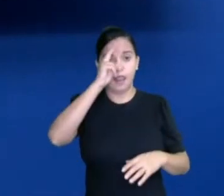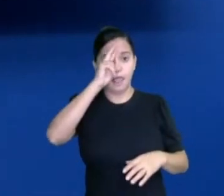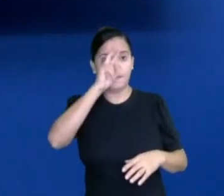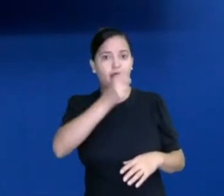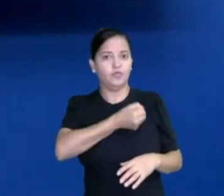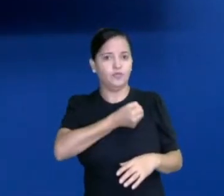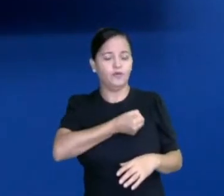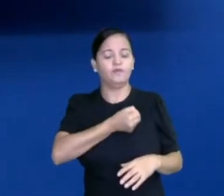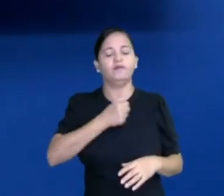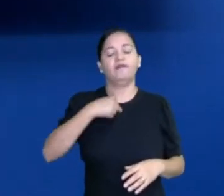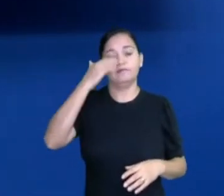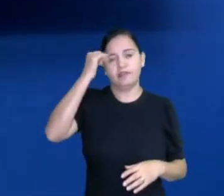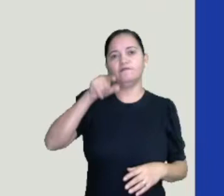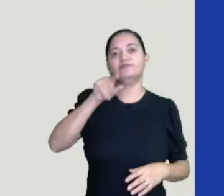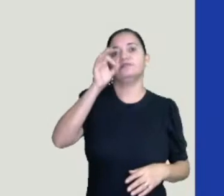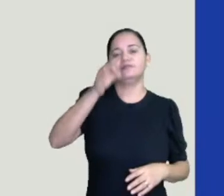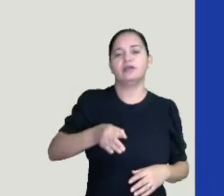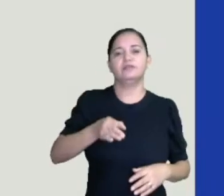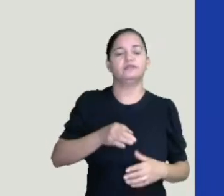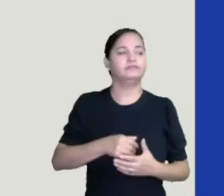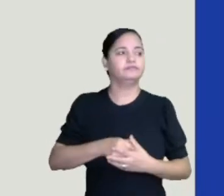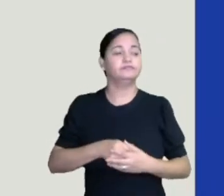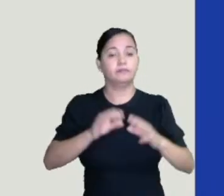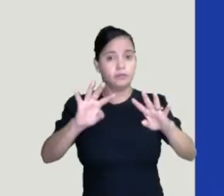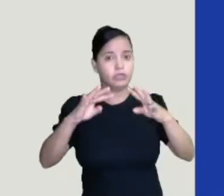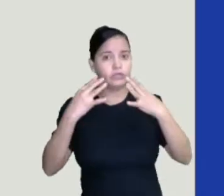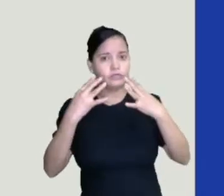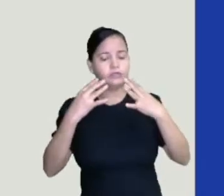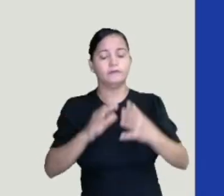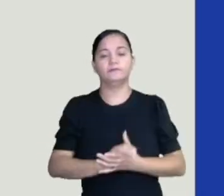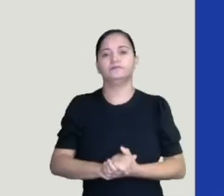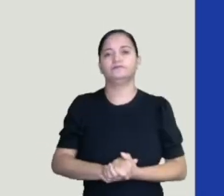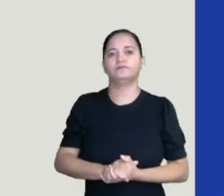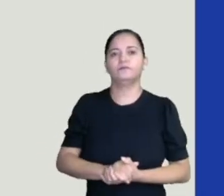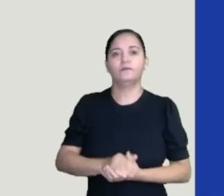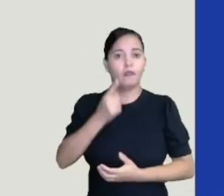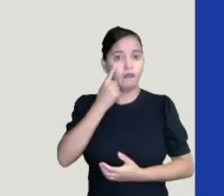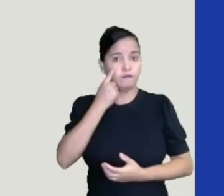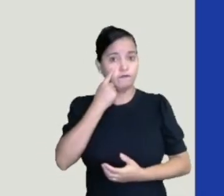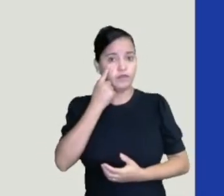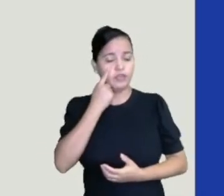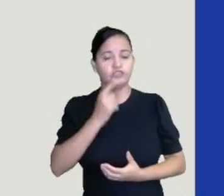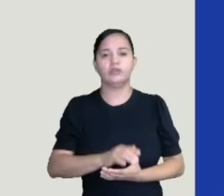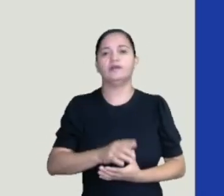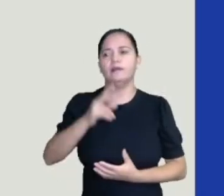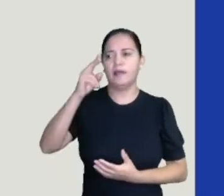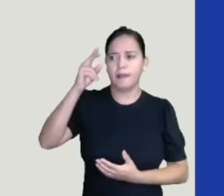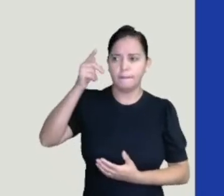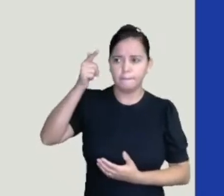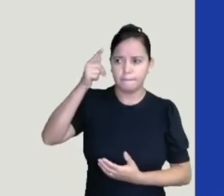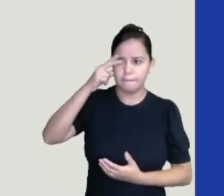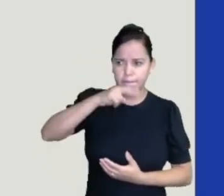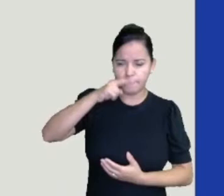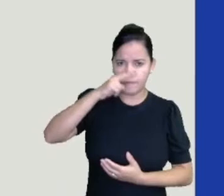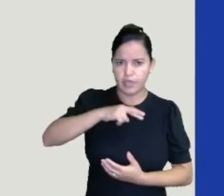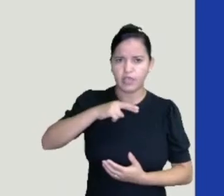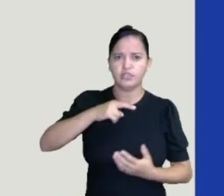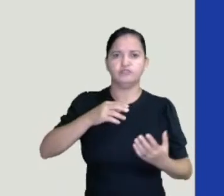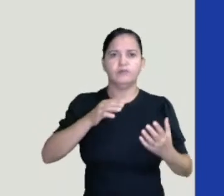vocês acertaram. Então, vamos lá. Preste atenção na tela e vejam só. Eu fiz a mesma relação.